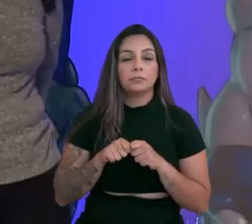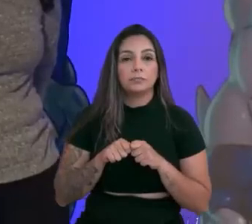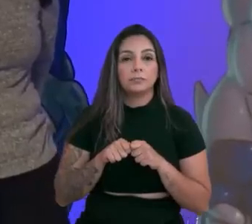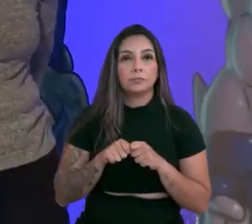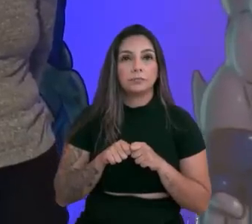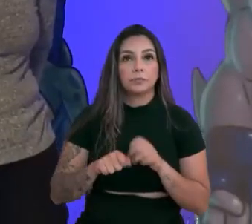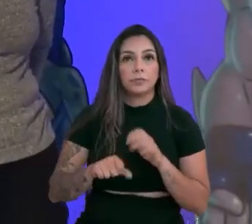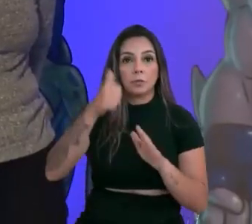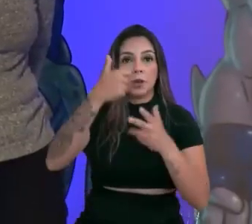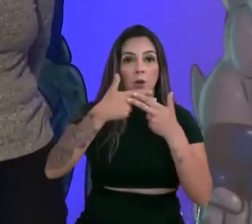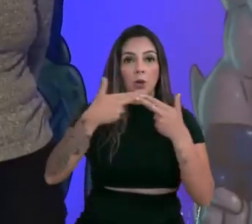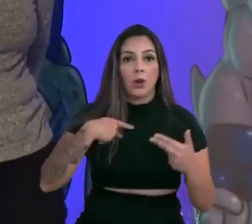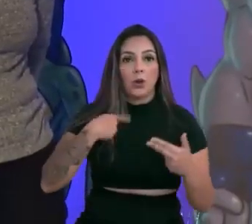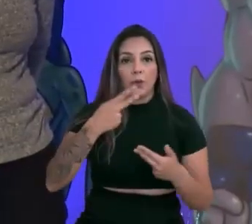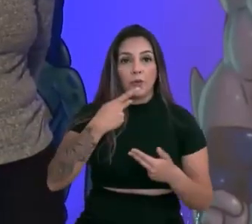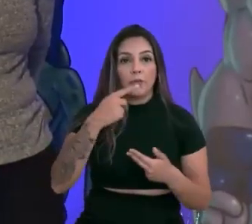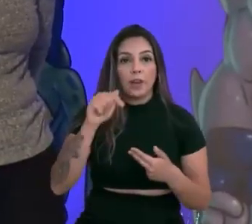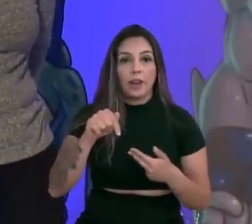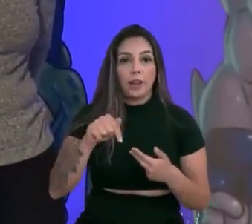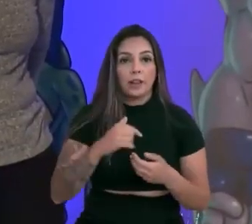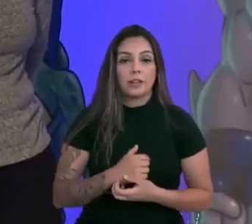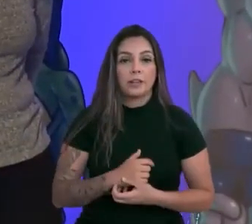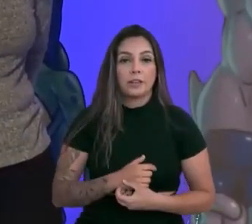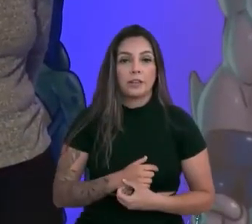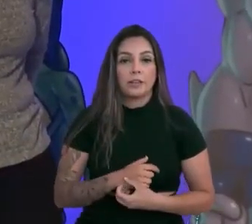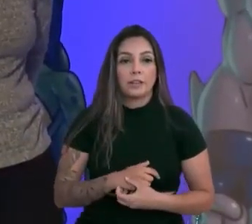primeira coisa que eu falei aqui, foi